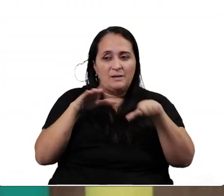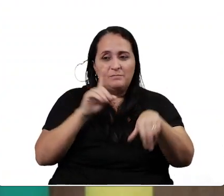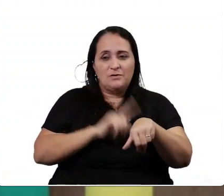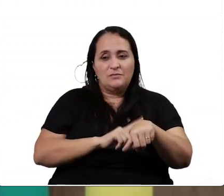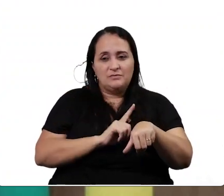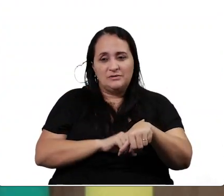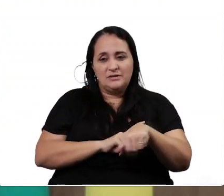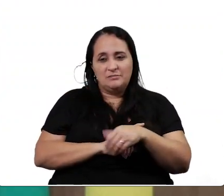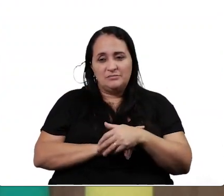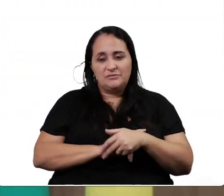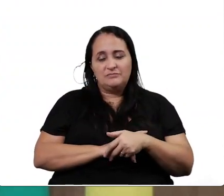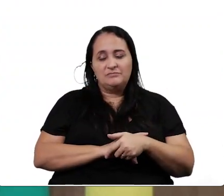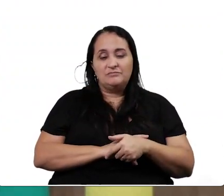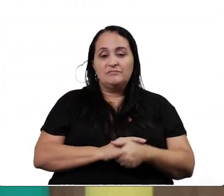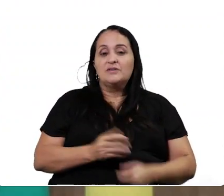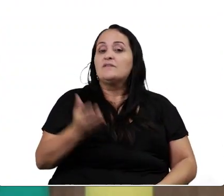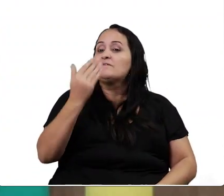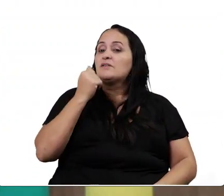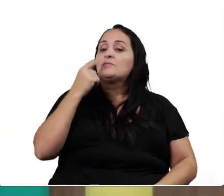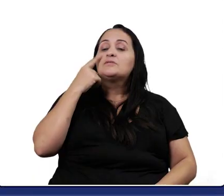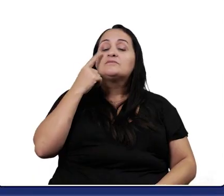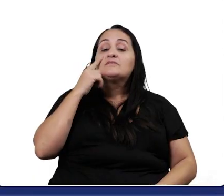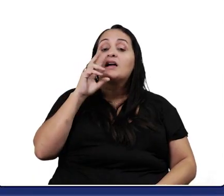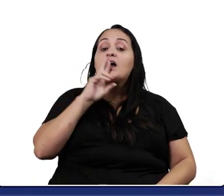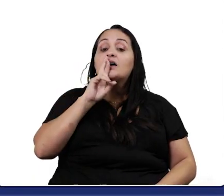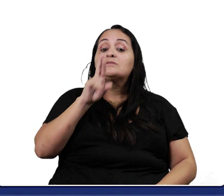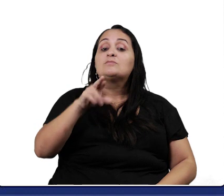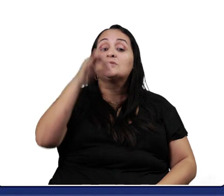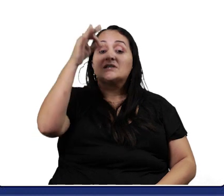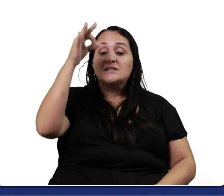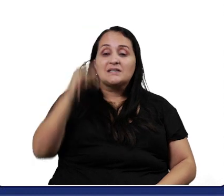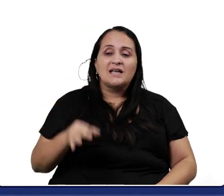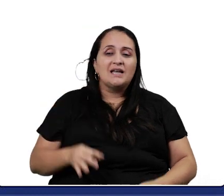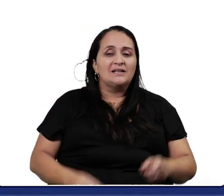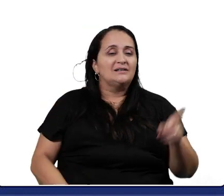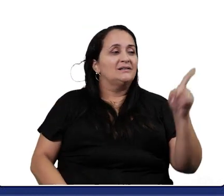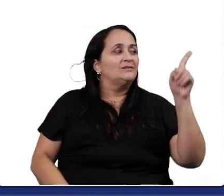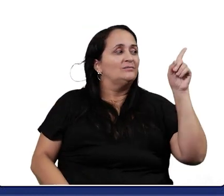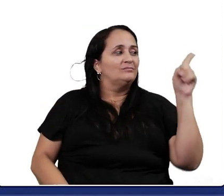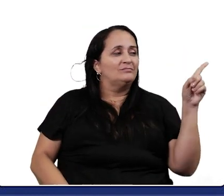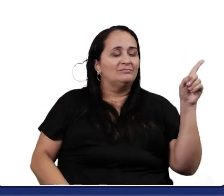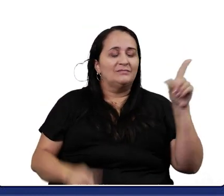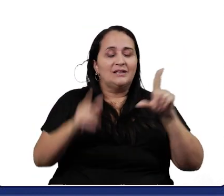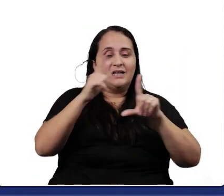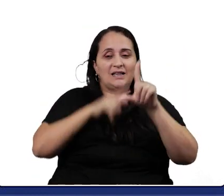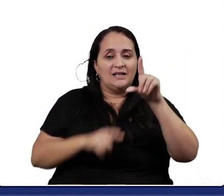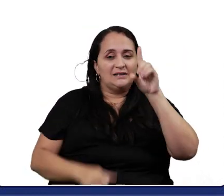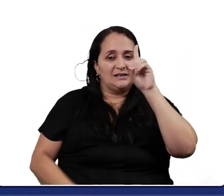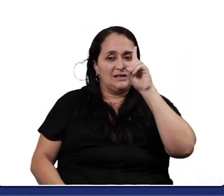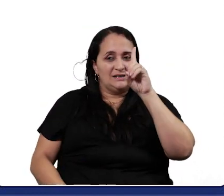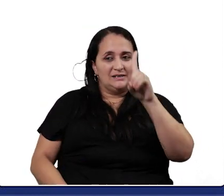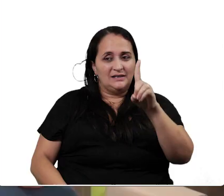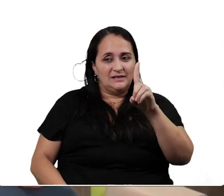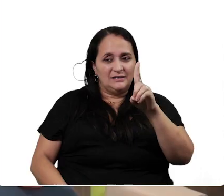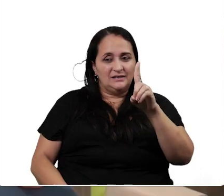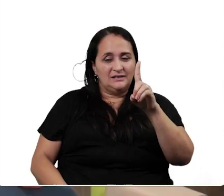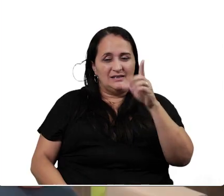Acabou o tempo. Vamos lá. Resposta certa, letra